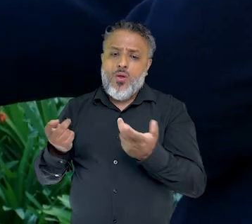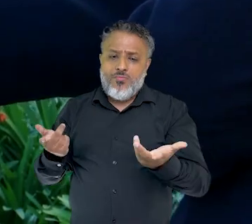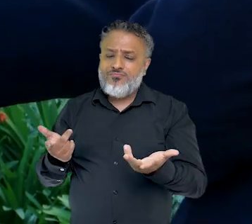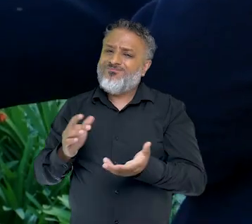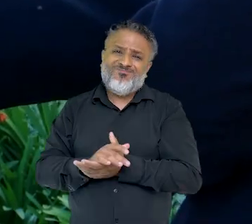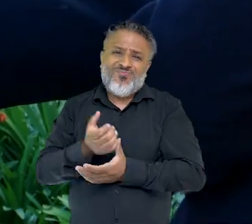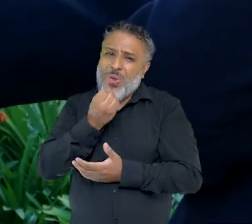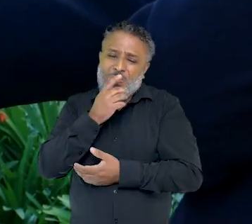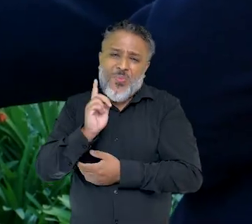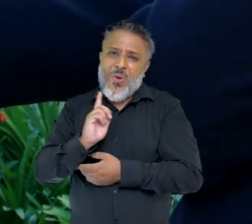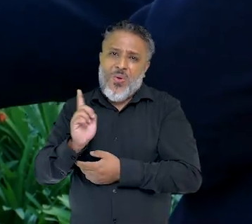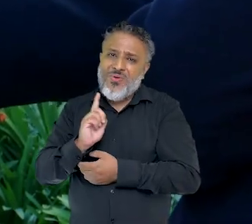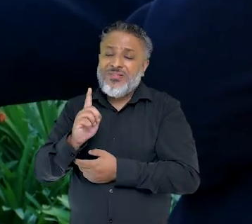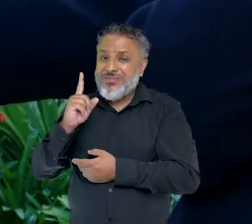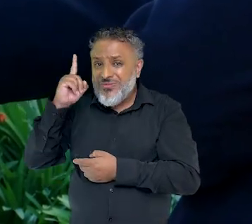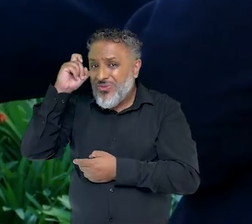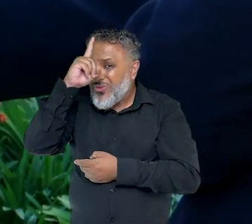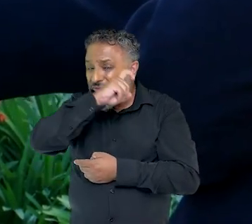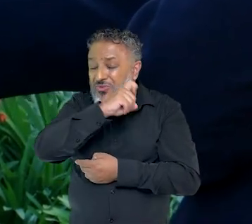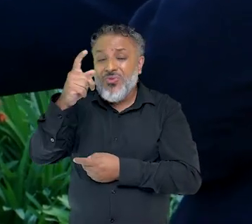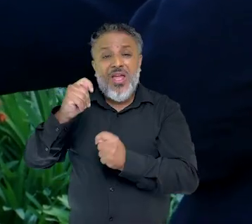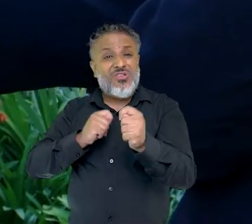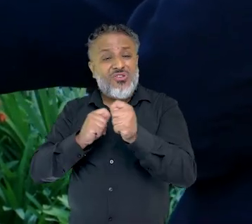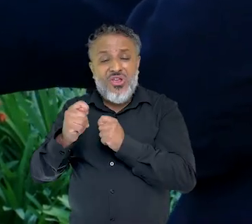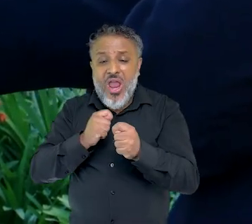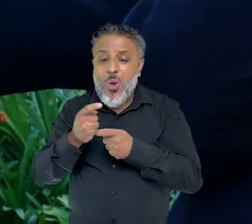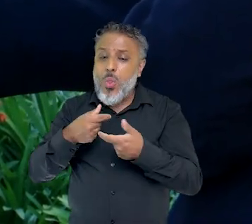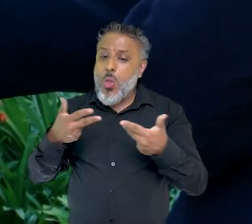com dificuldades econômicas, com